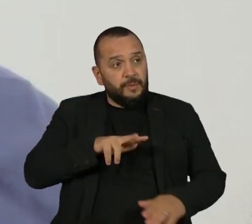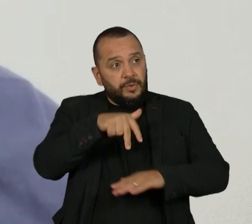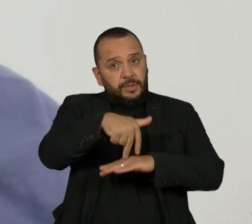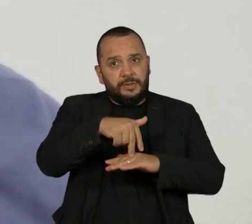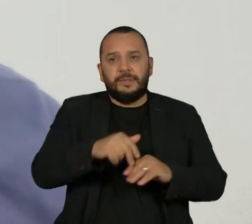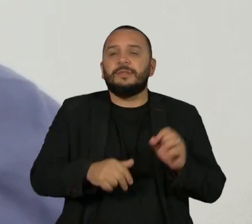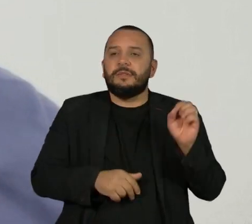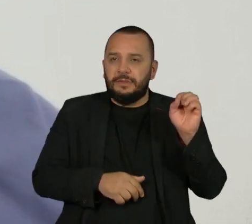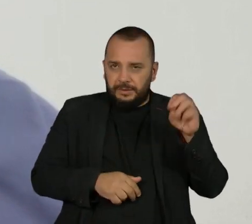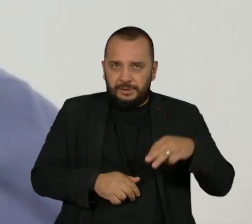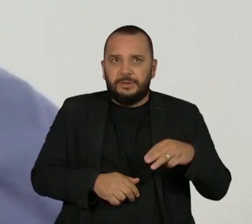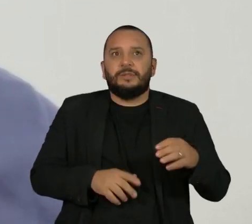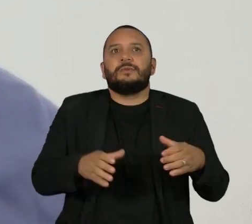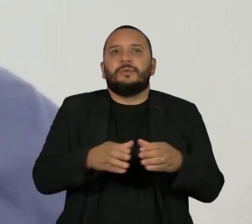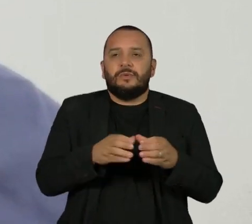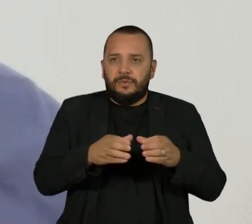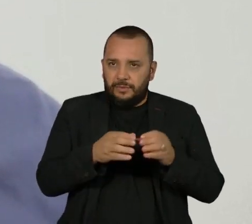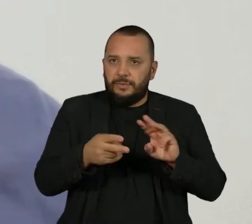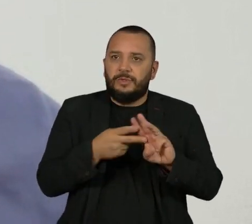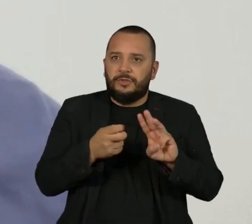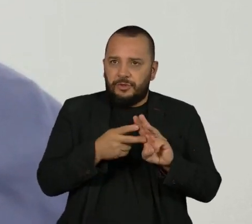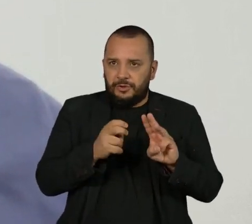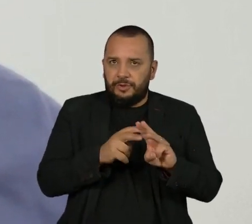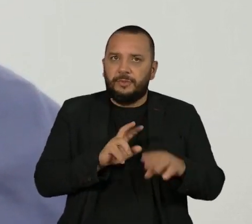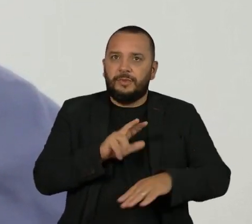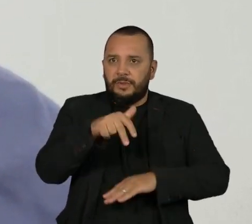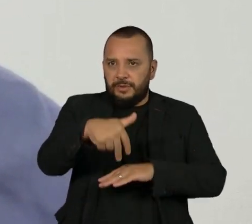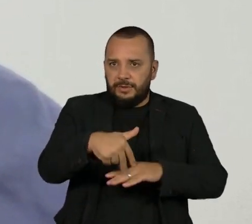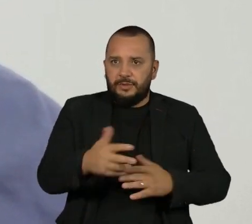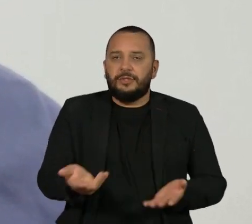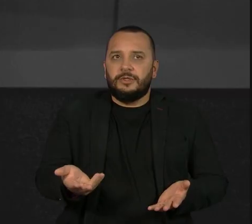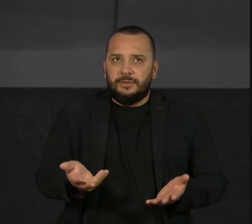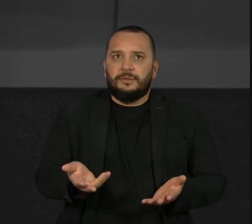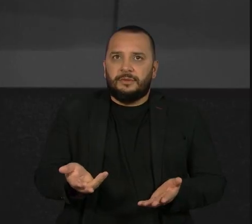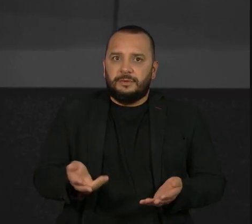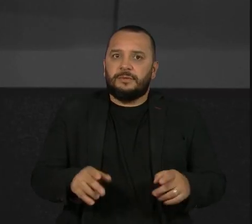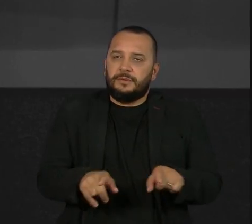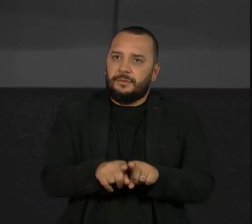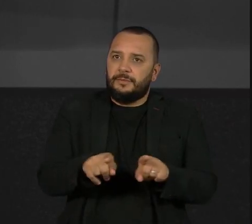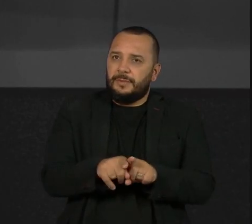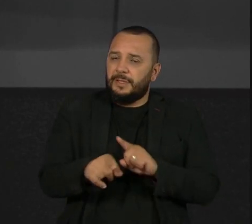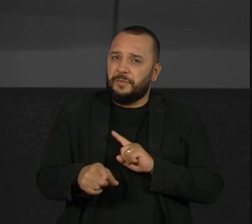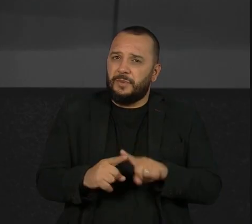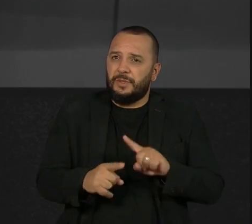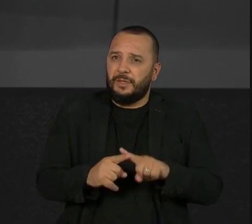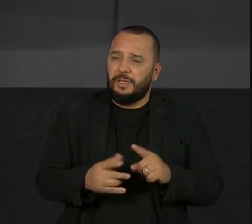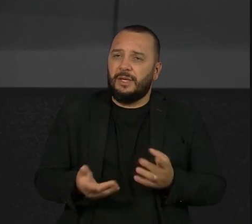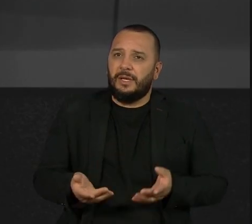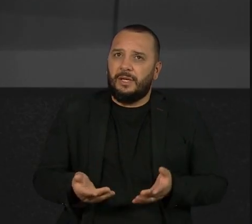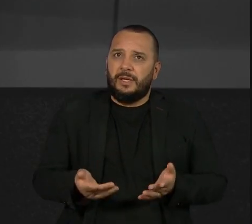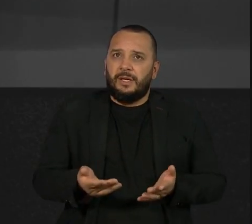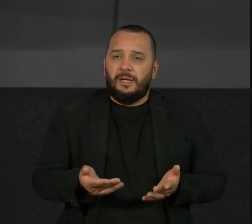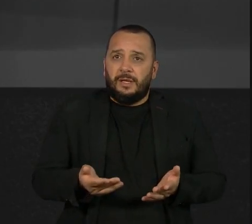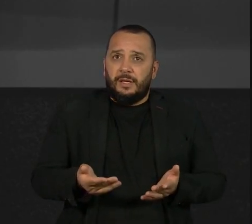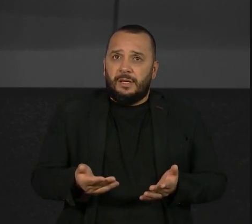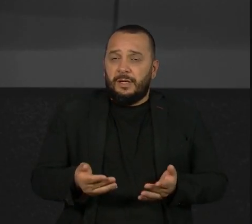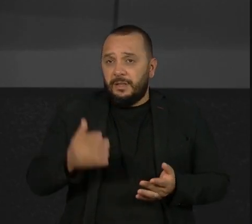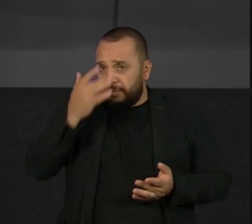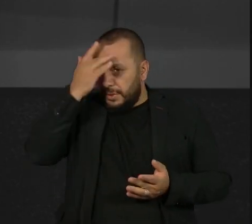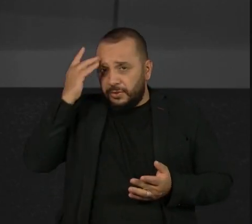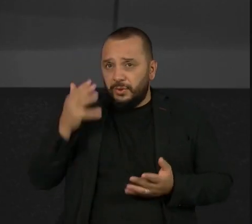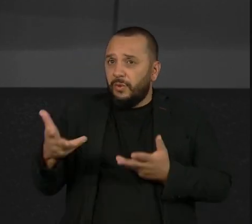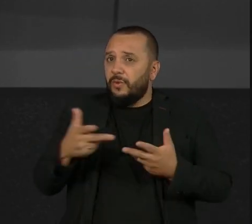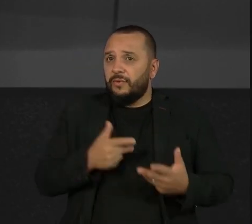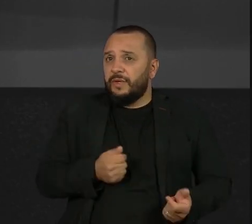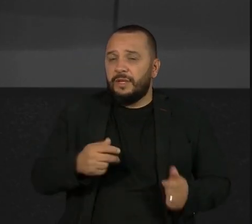das organizações indígenas, das 9 organizações indígenas, né? Porque nem sempre, né, a participação dos povos indígenas